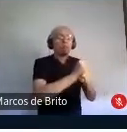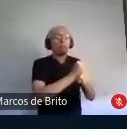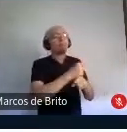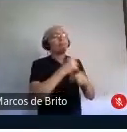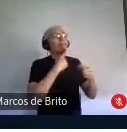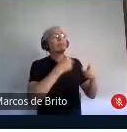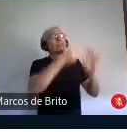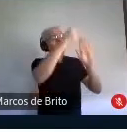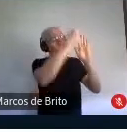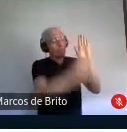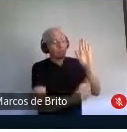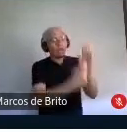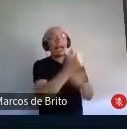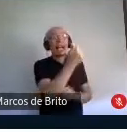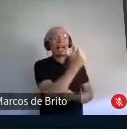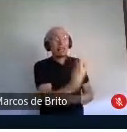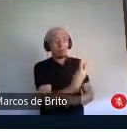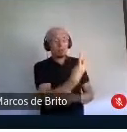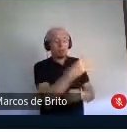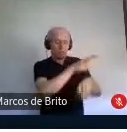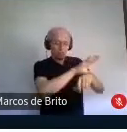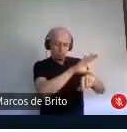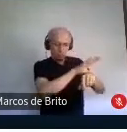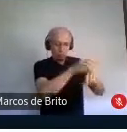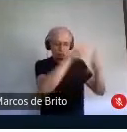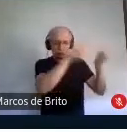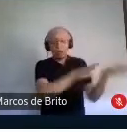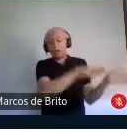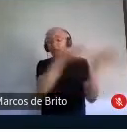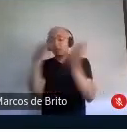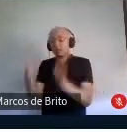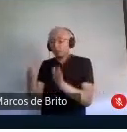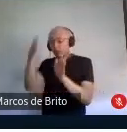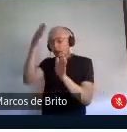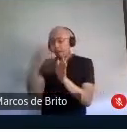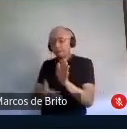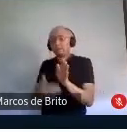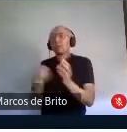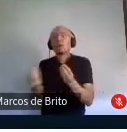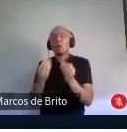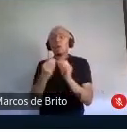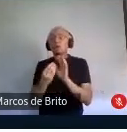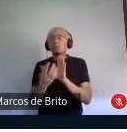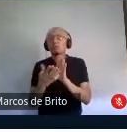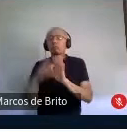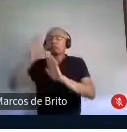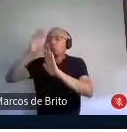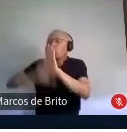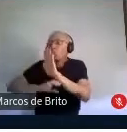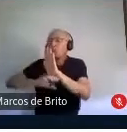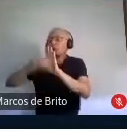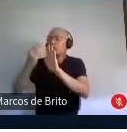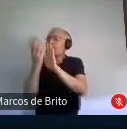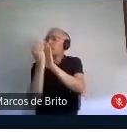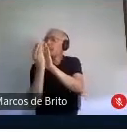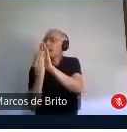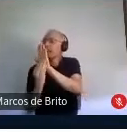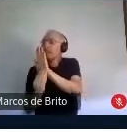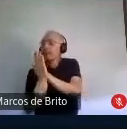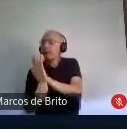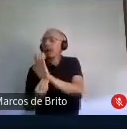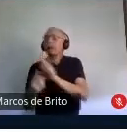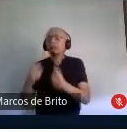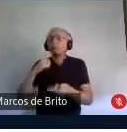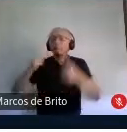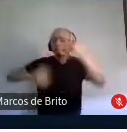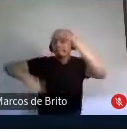cursos. E a segunda categoria, ela é referente aos aspectos curriculares, e ela objetivou analisar